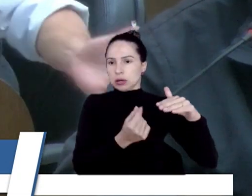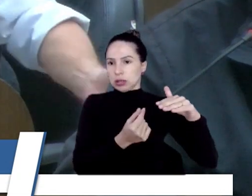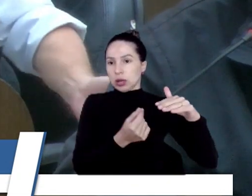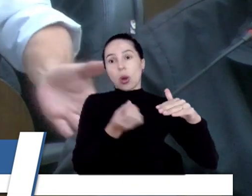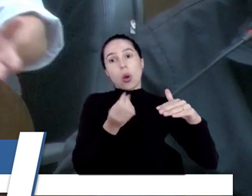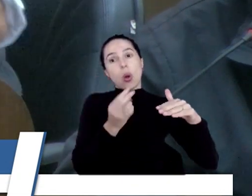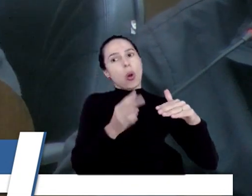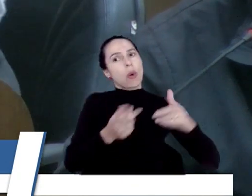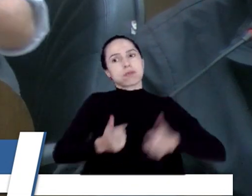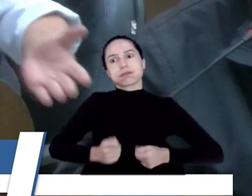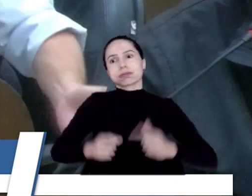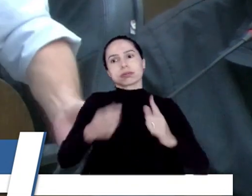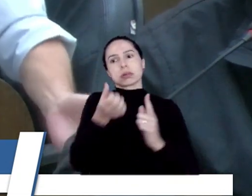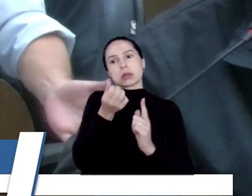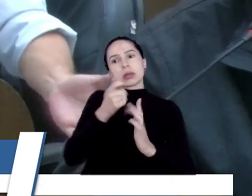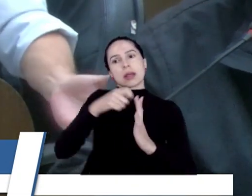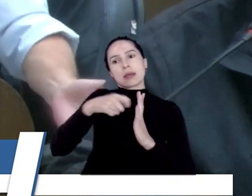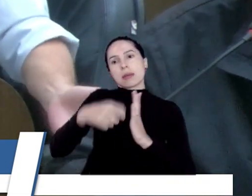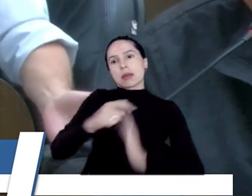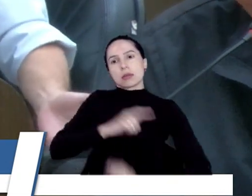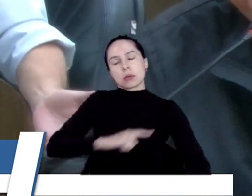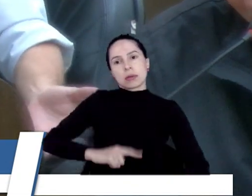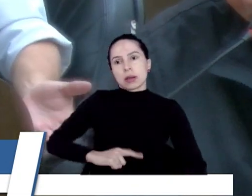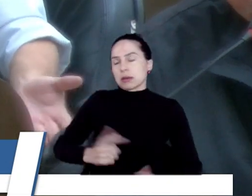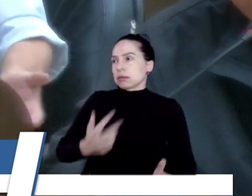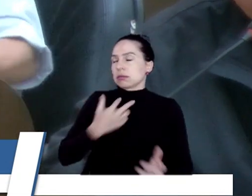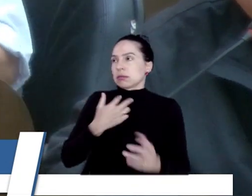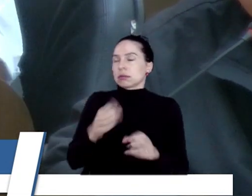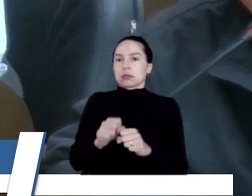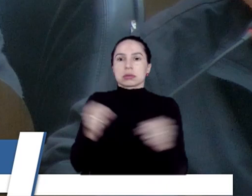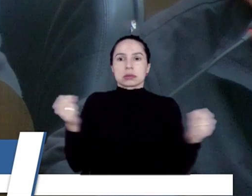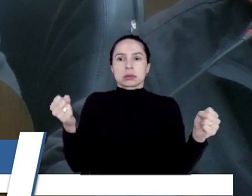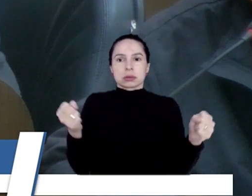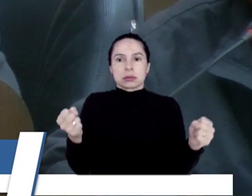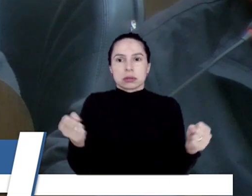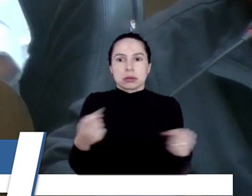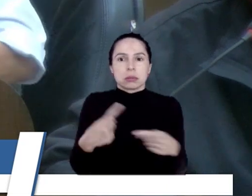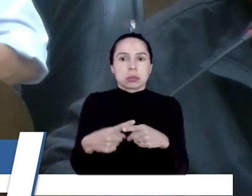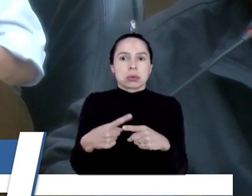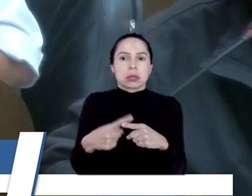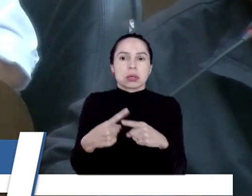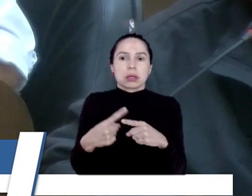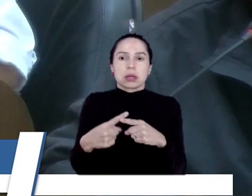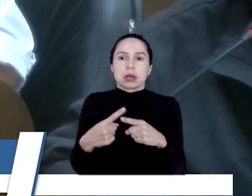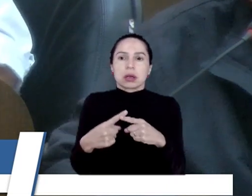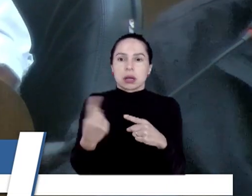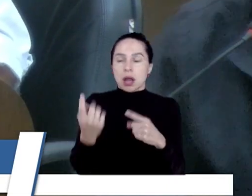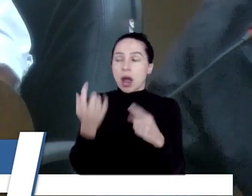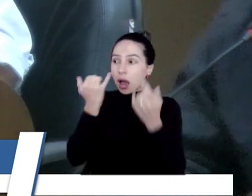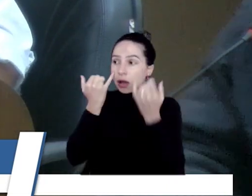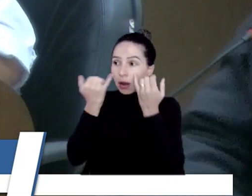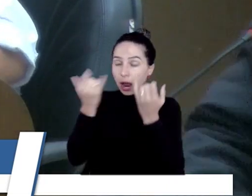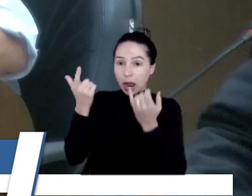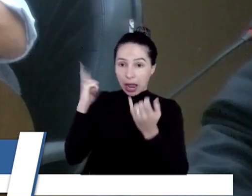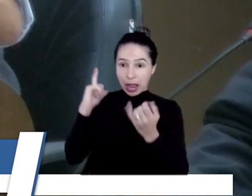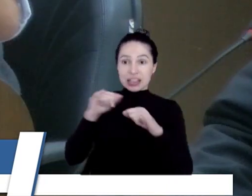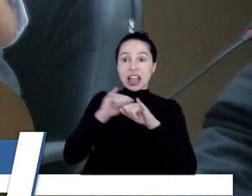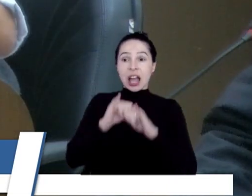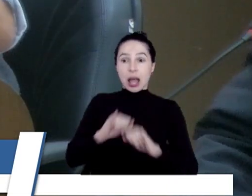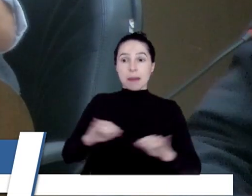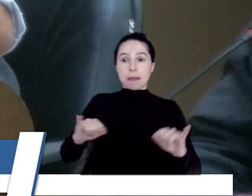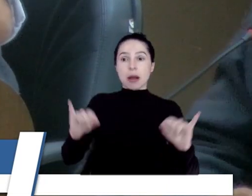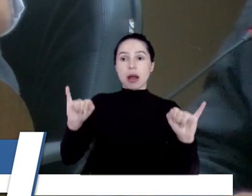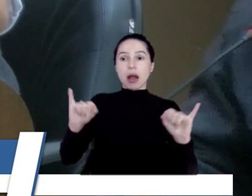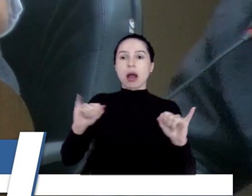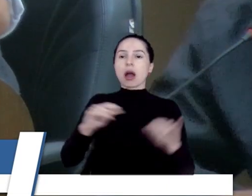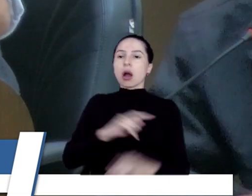em 6 meses aí de governo. Não tem cabimento. Porque a informação que se tinha é que o governo